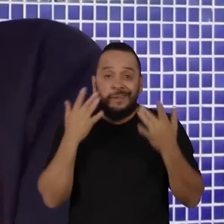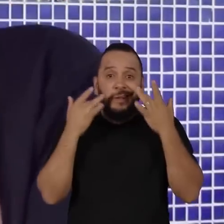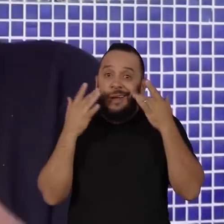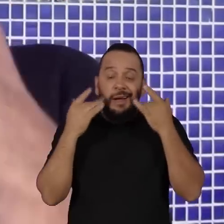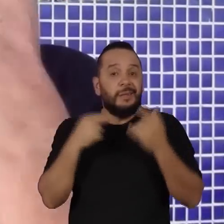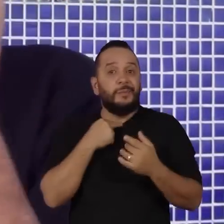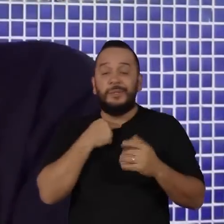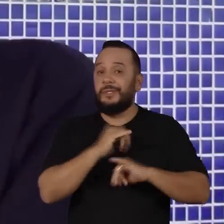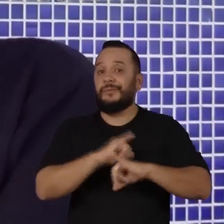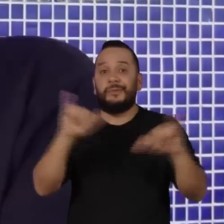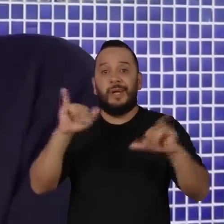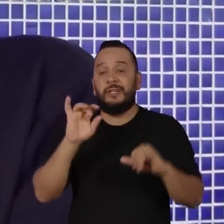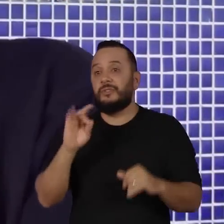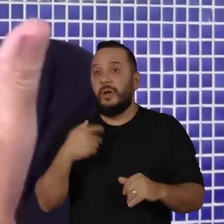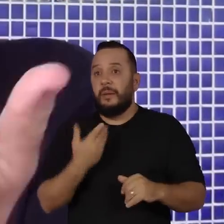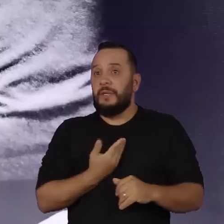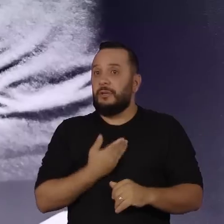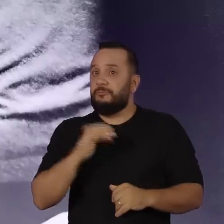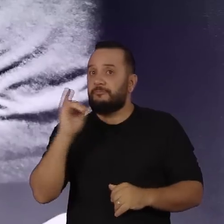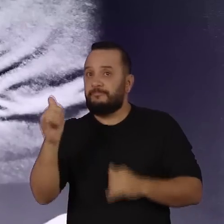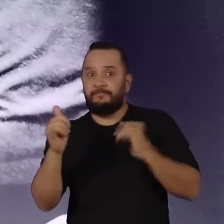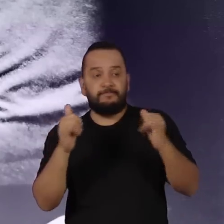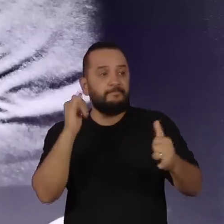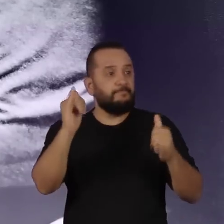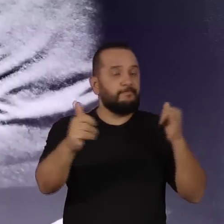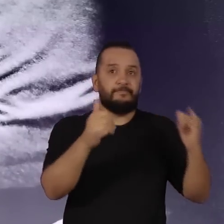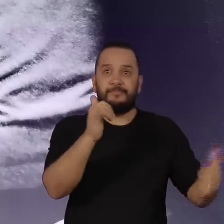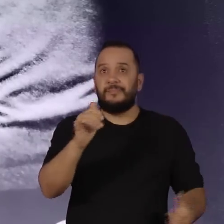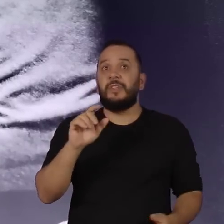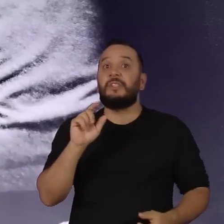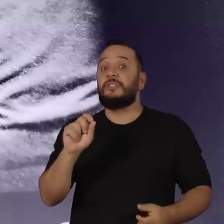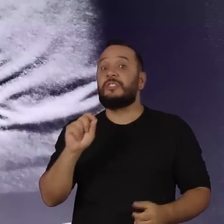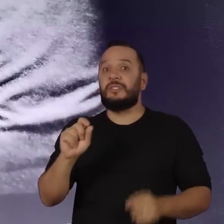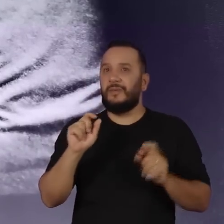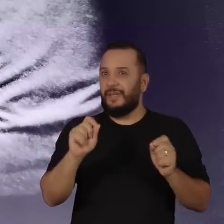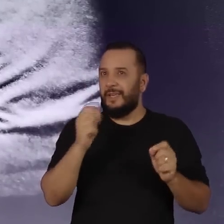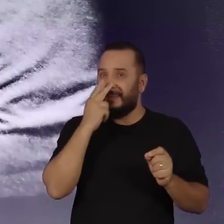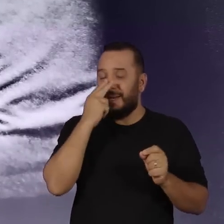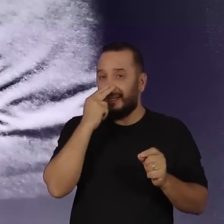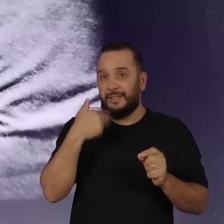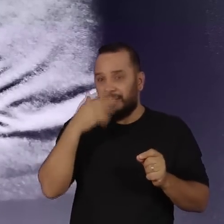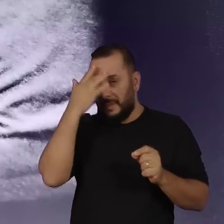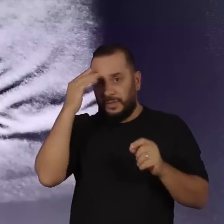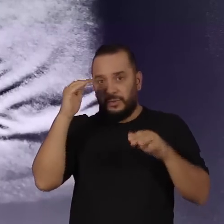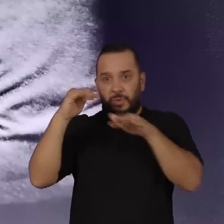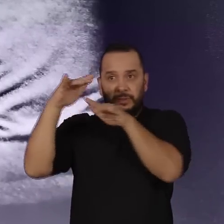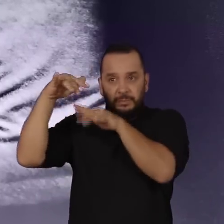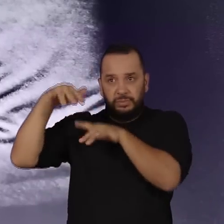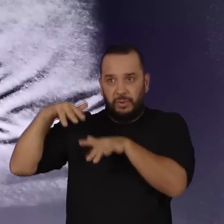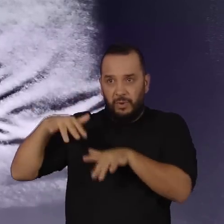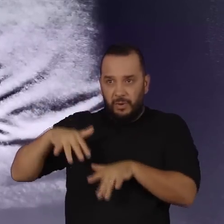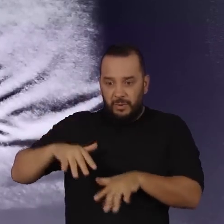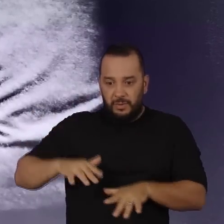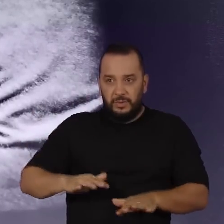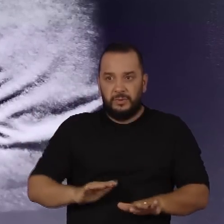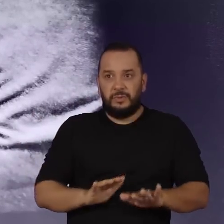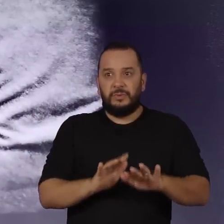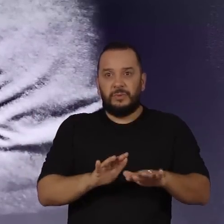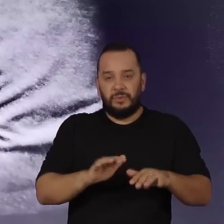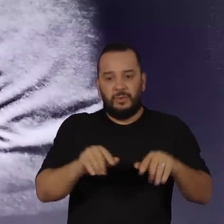podia divulgar, era tudo de boca a boca. E tinha uma coisa mágica, porque as pessoas desciam aquela escada e era um